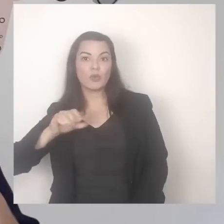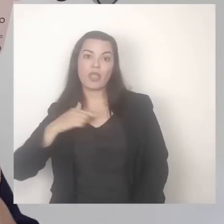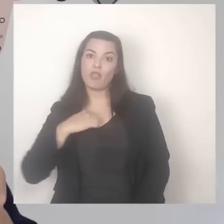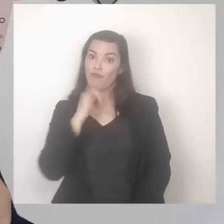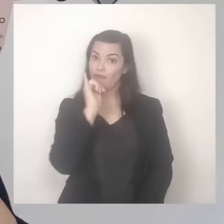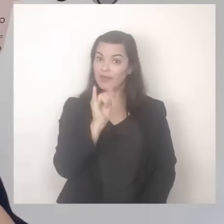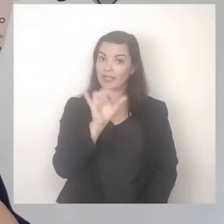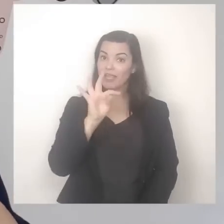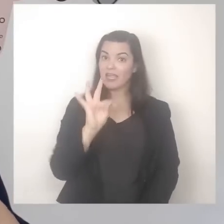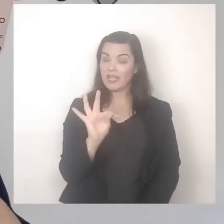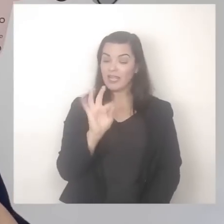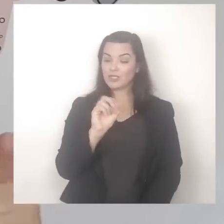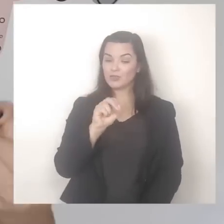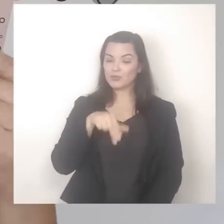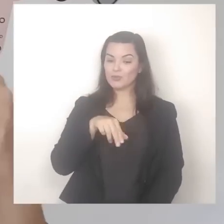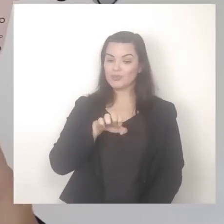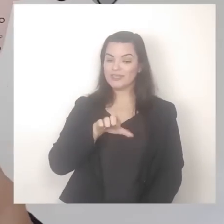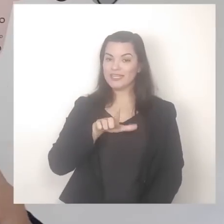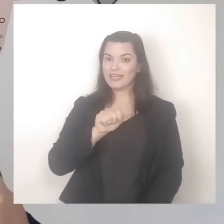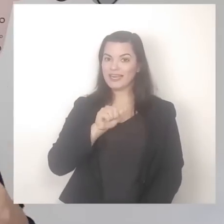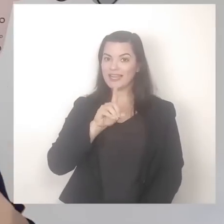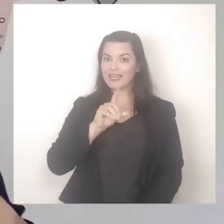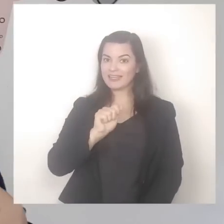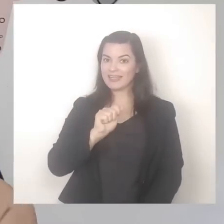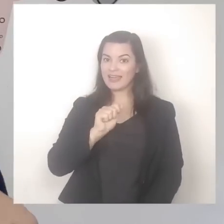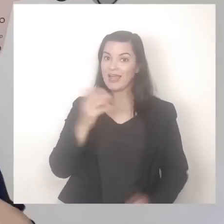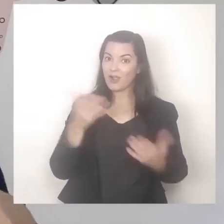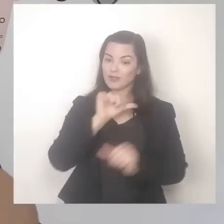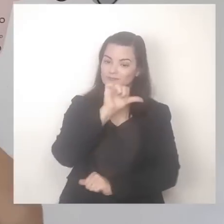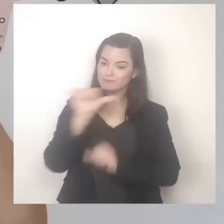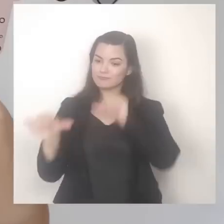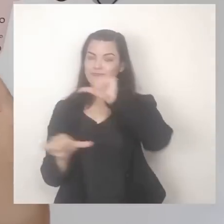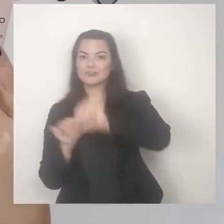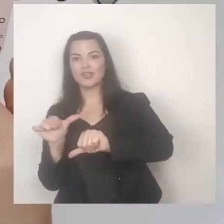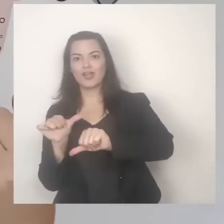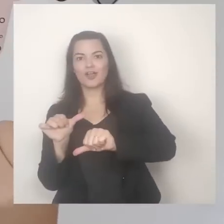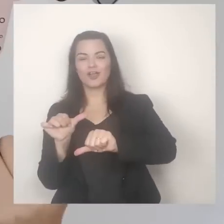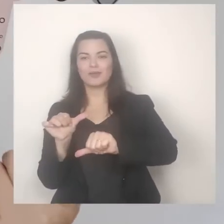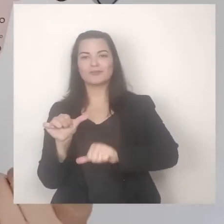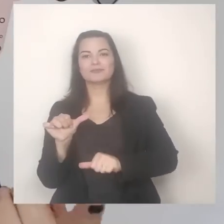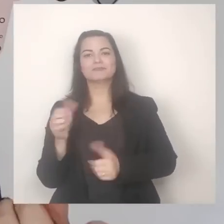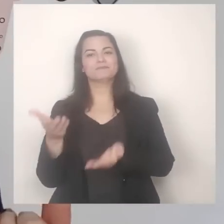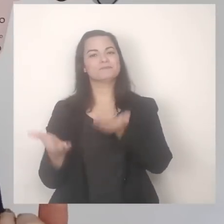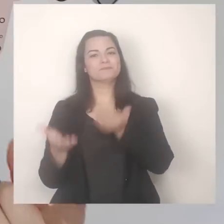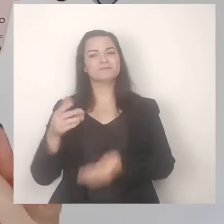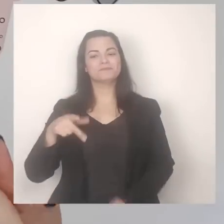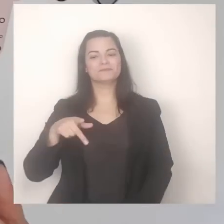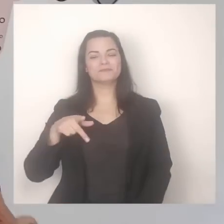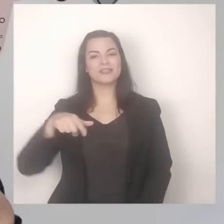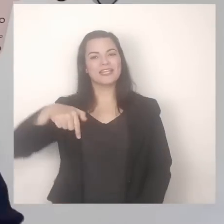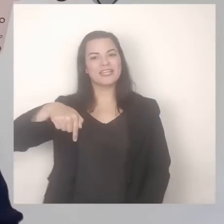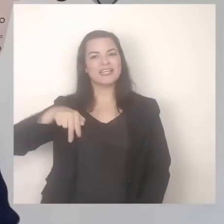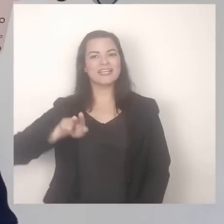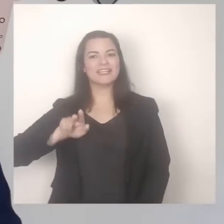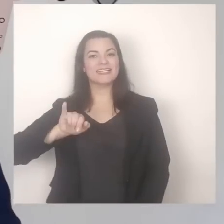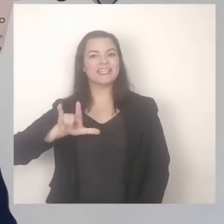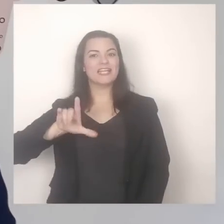em toneladas. O desafio é fazer vocês converterem isso